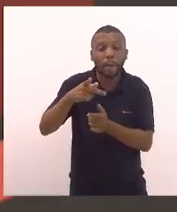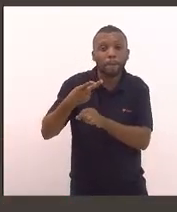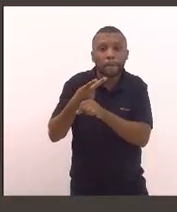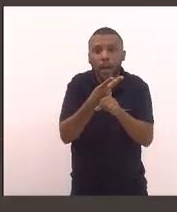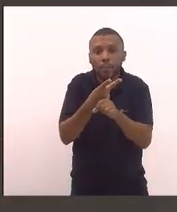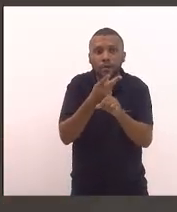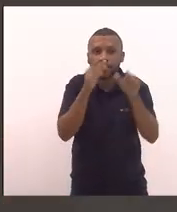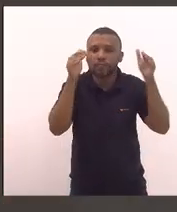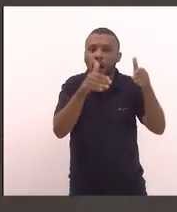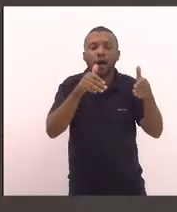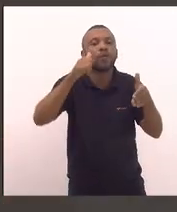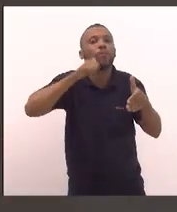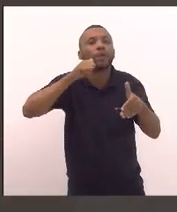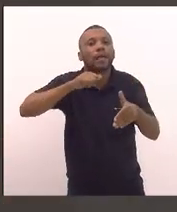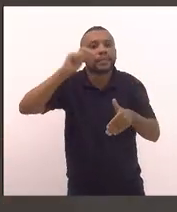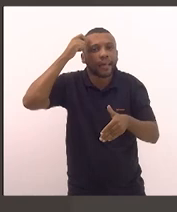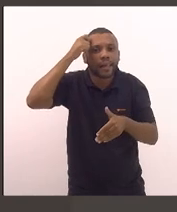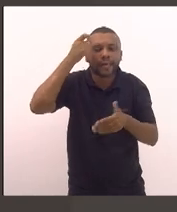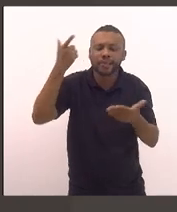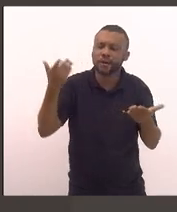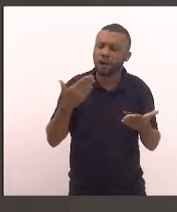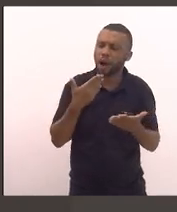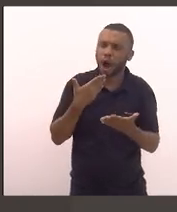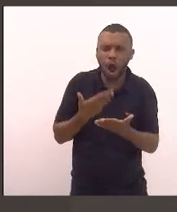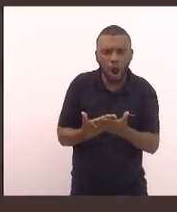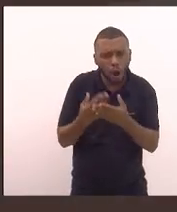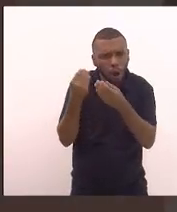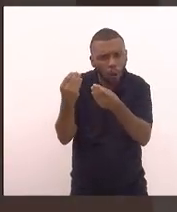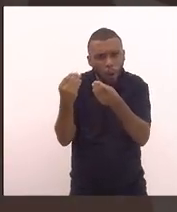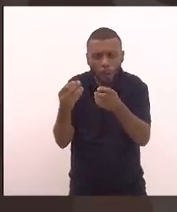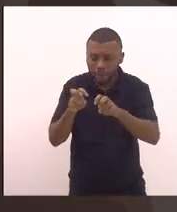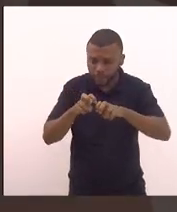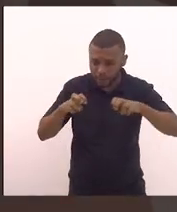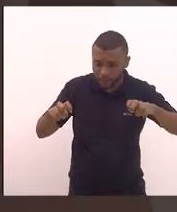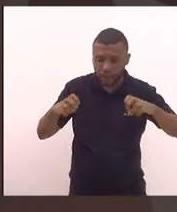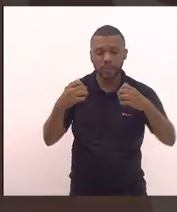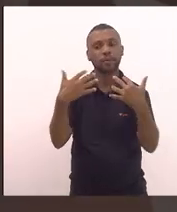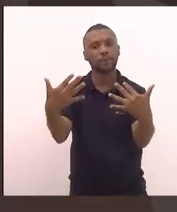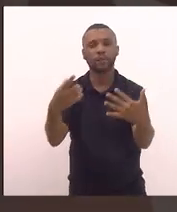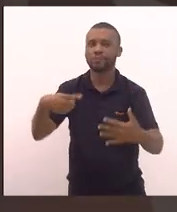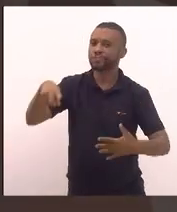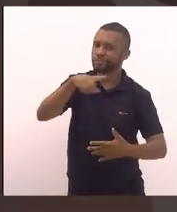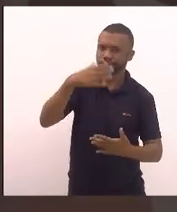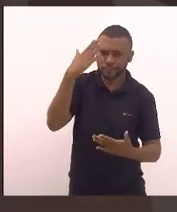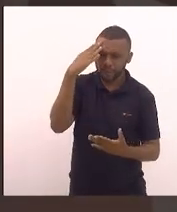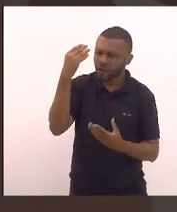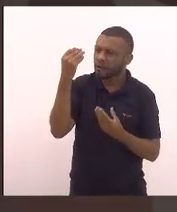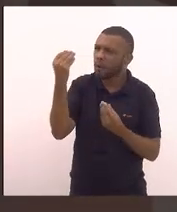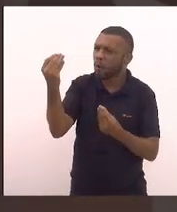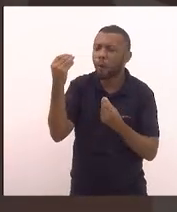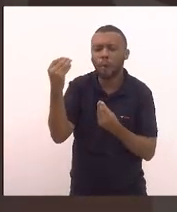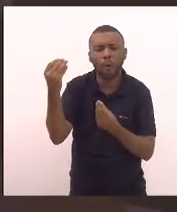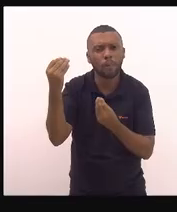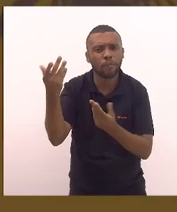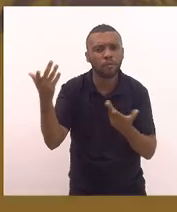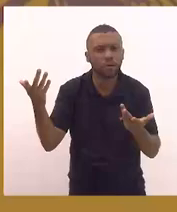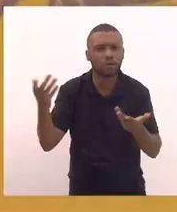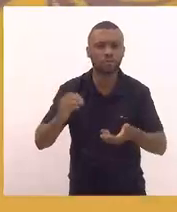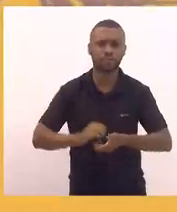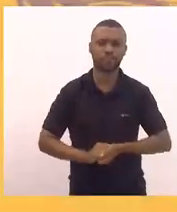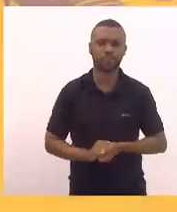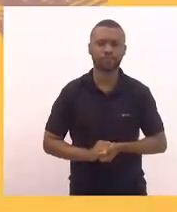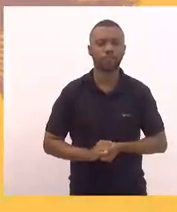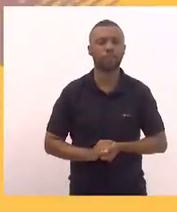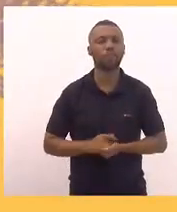negras. Pasme a senhora e todas aqui da mesa e todos da plateia. Falei, como assim? E aí